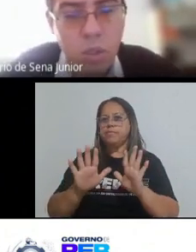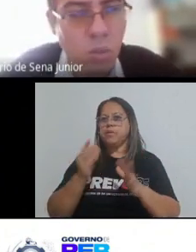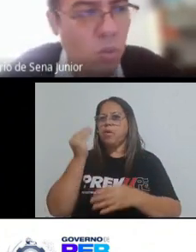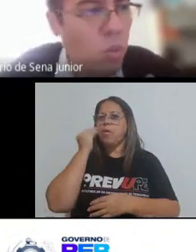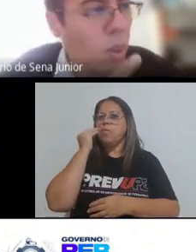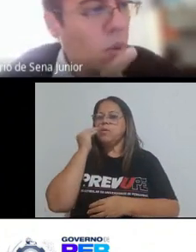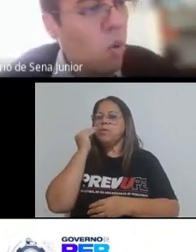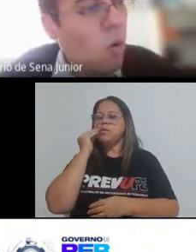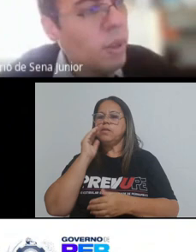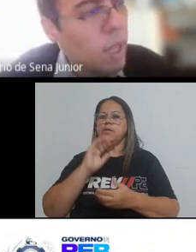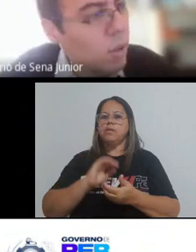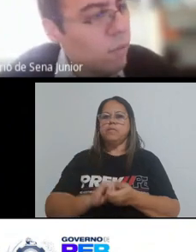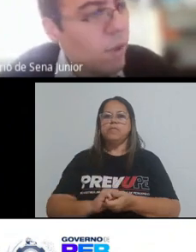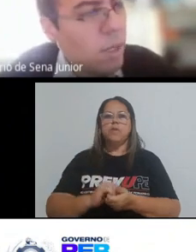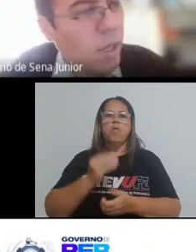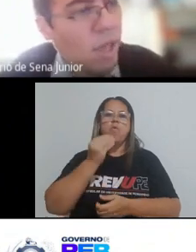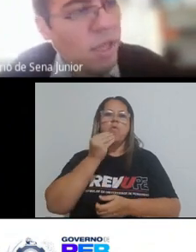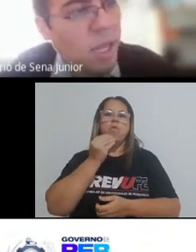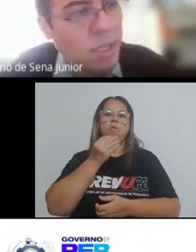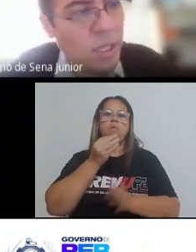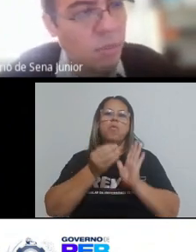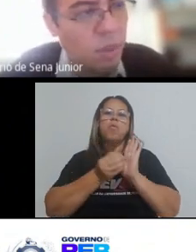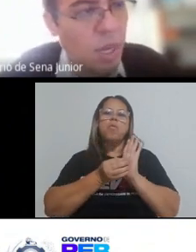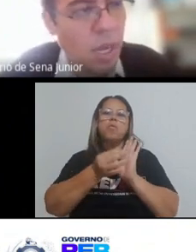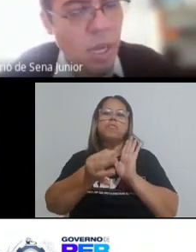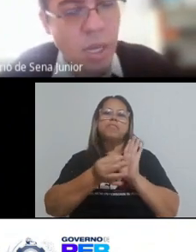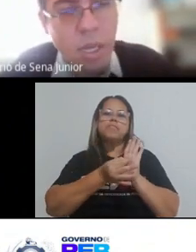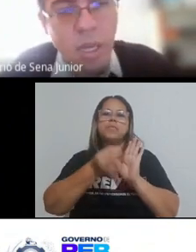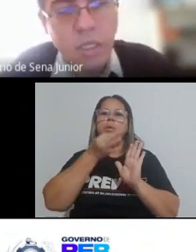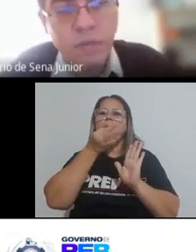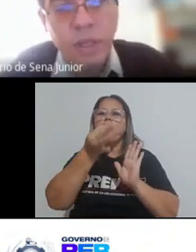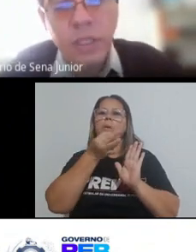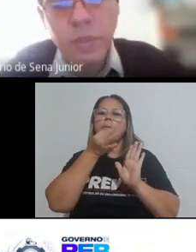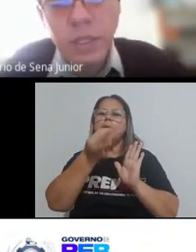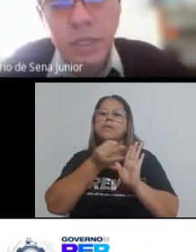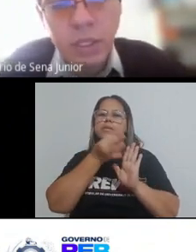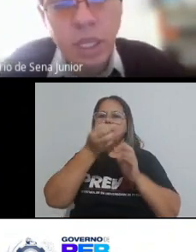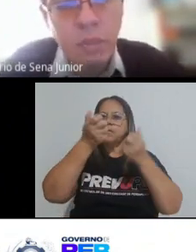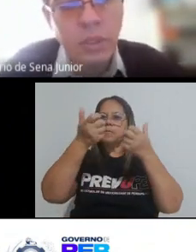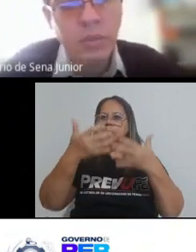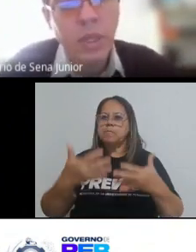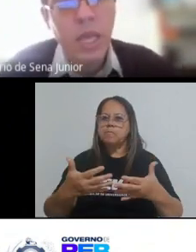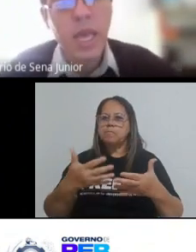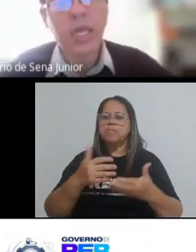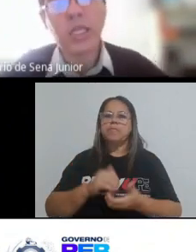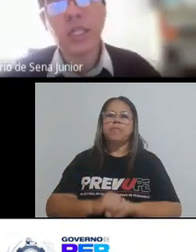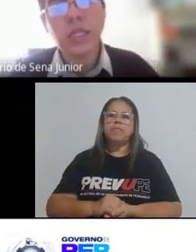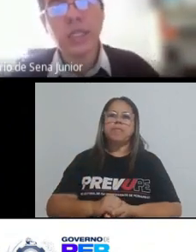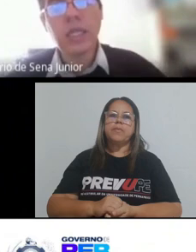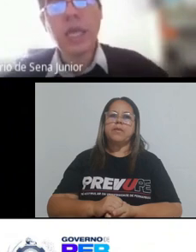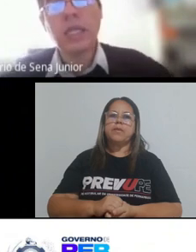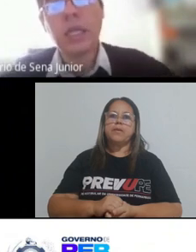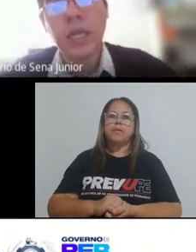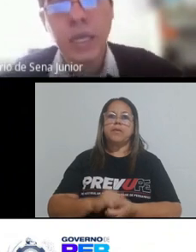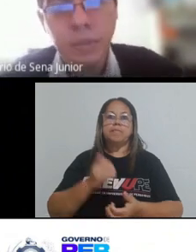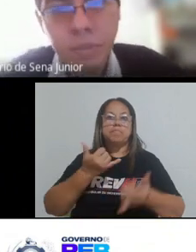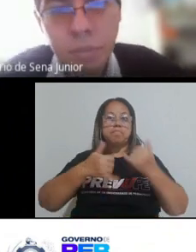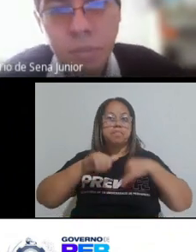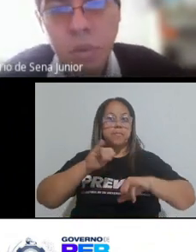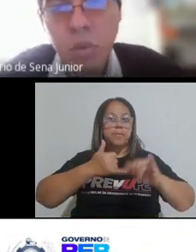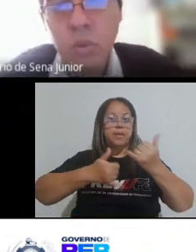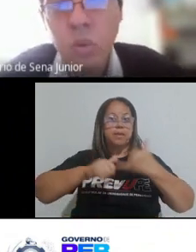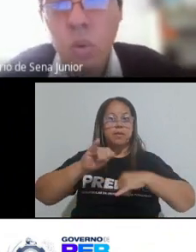seguinte, um comentário que é interessante para se fazer para esses sistemas, é que a energia cinética